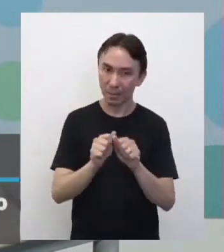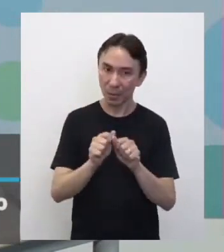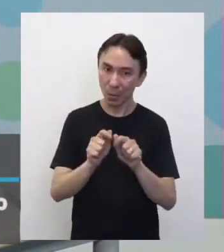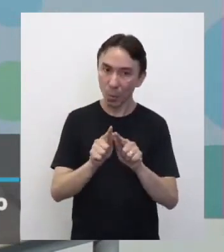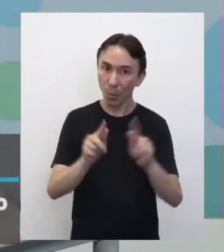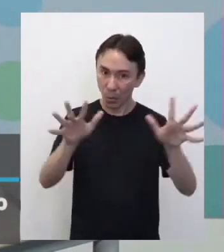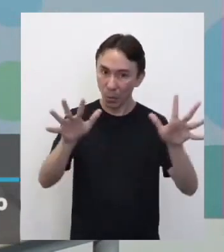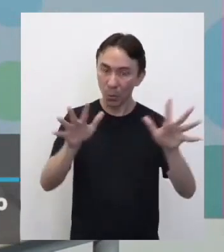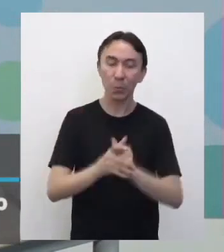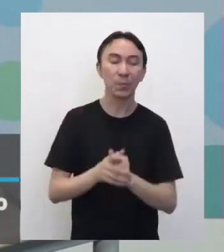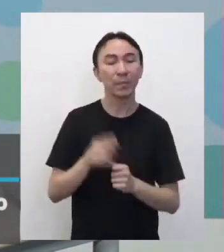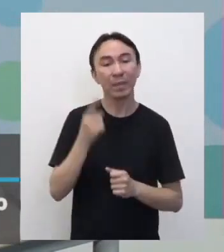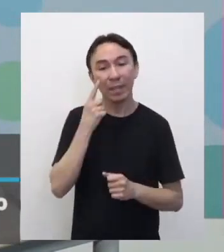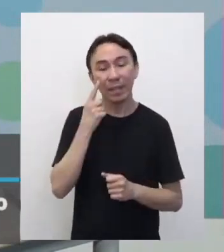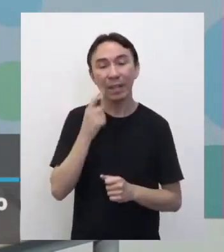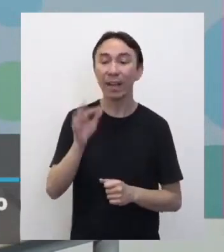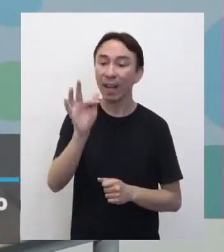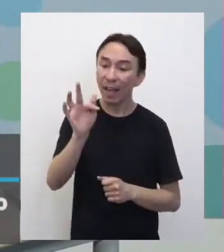Gabriela disse